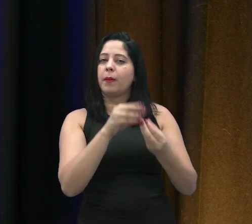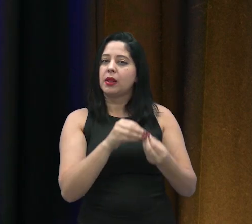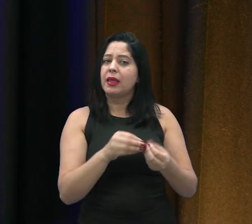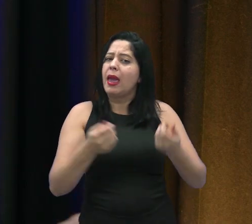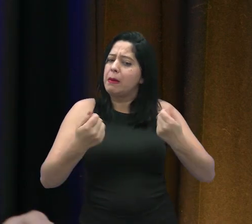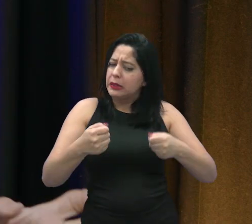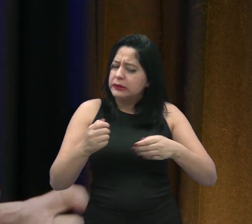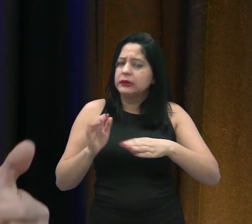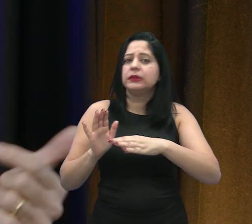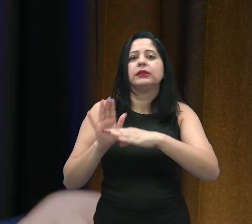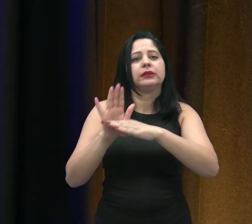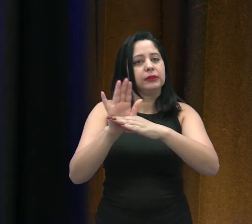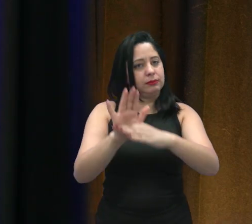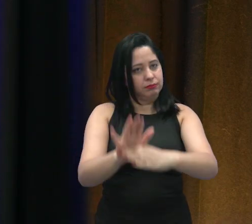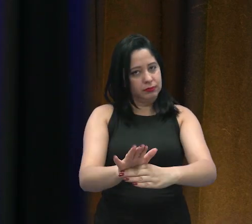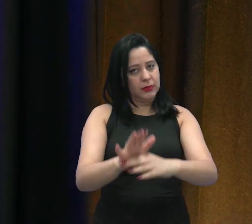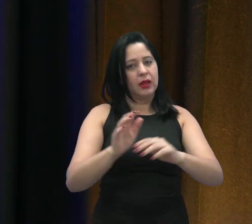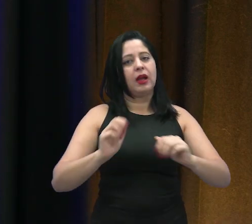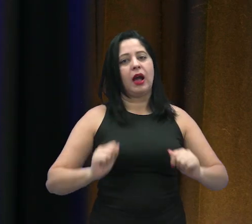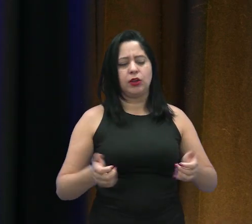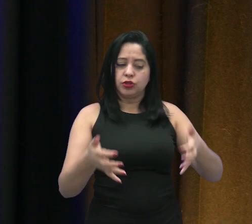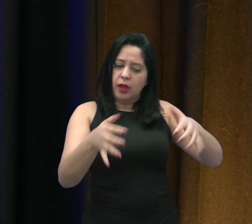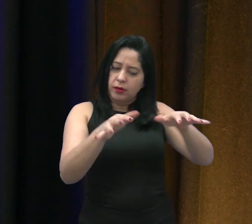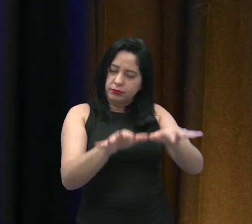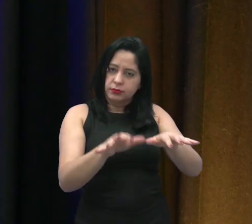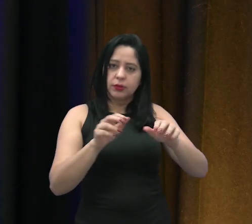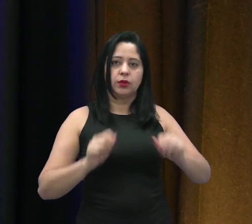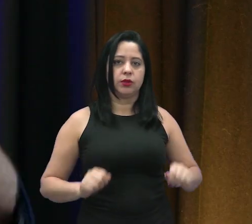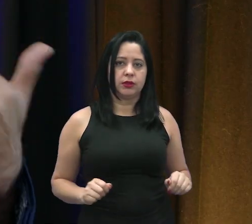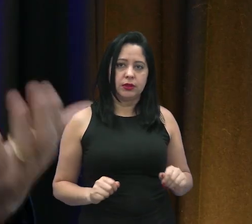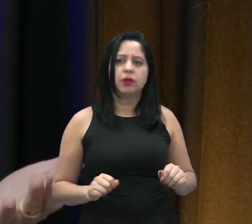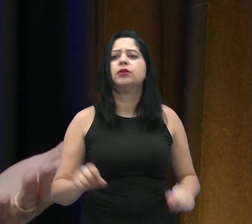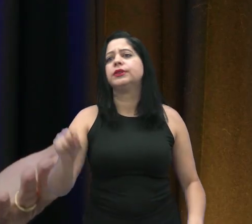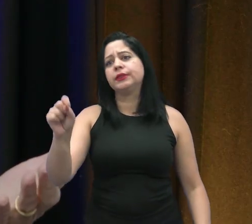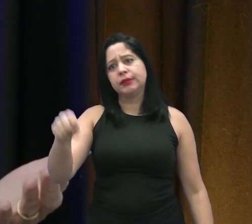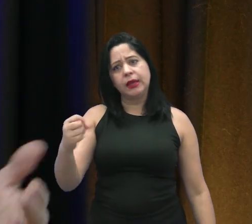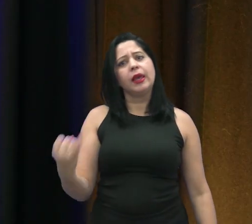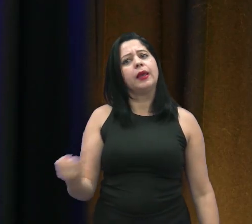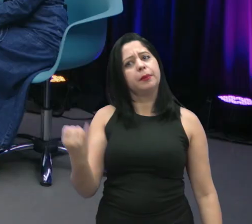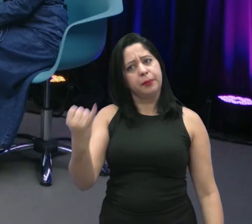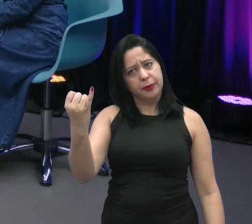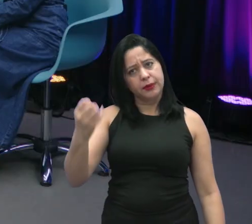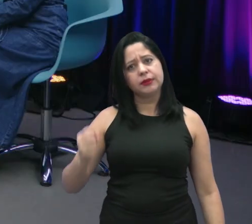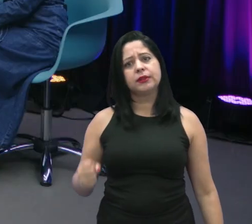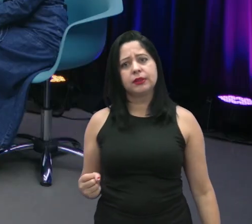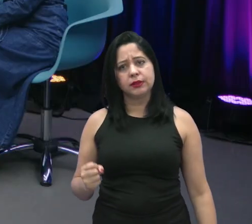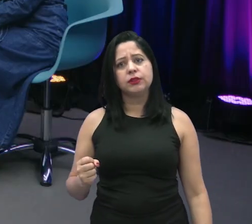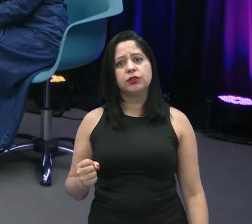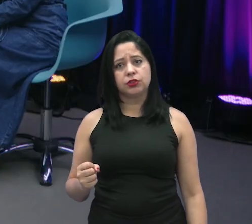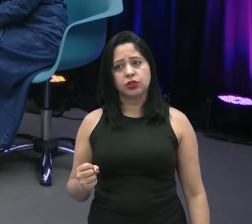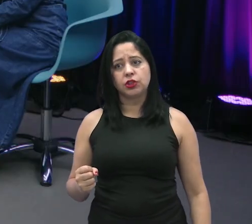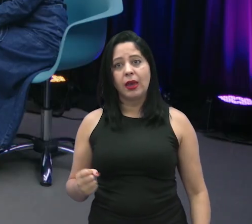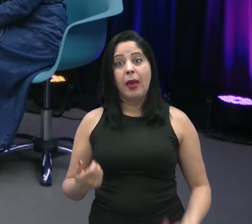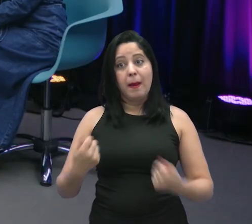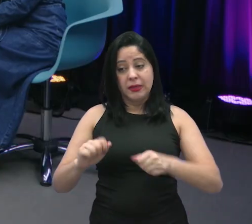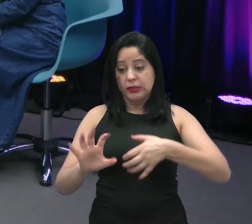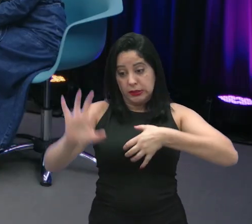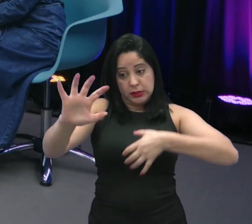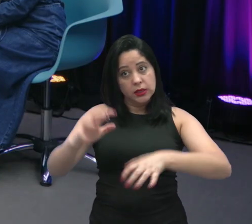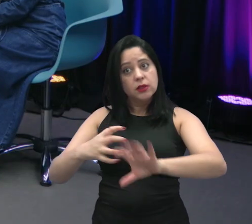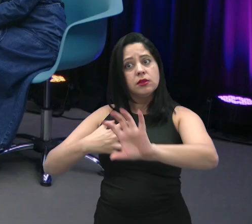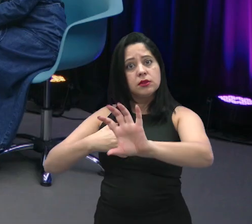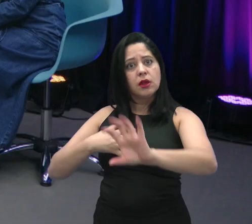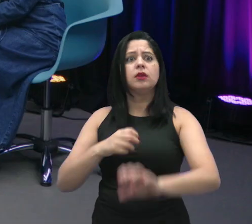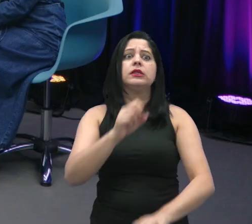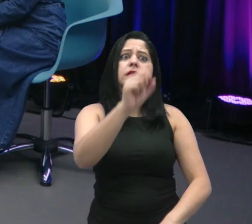que auxiliar, ele tem que viver em um mundo inclusivo. E ainda Exatamente. a gente tem muito... Isso é muito importante, né? O olhar do outro com